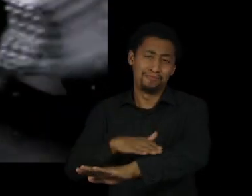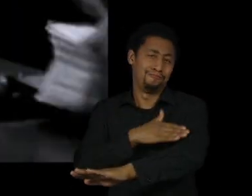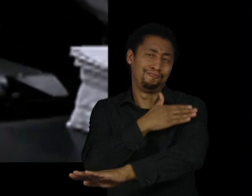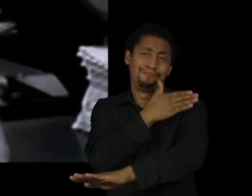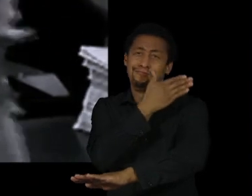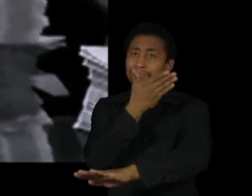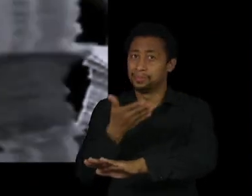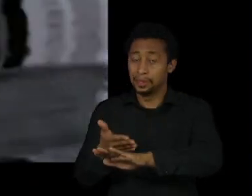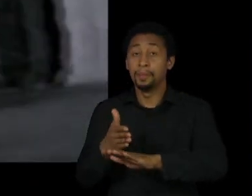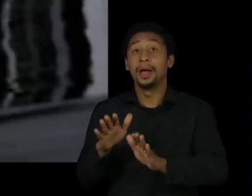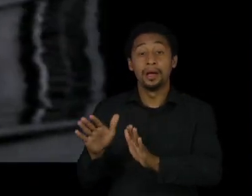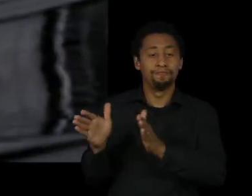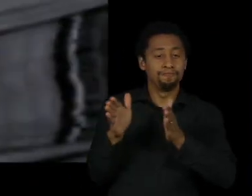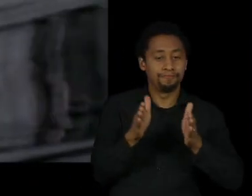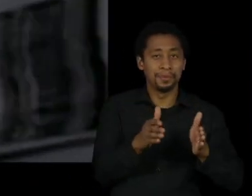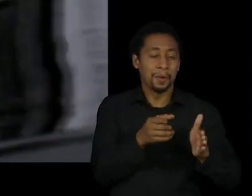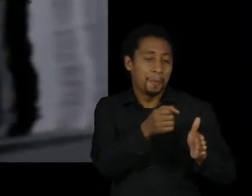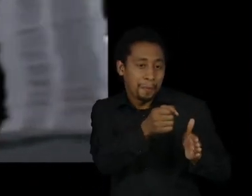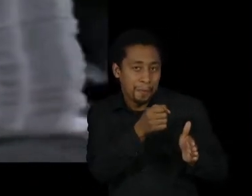fui repórter.